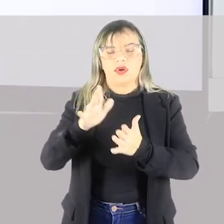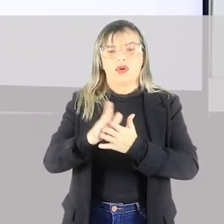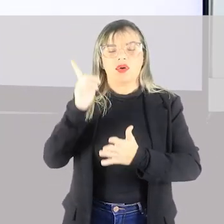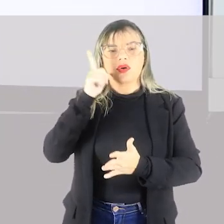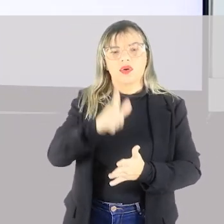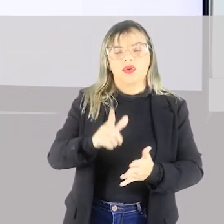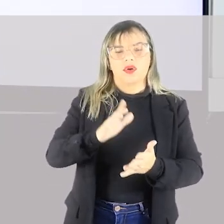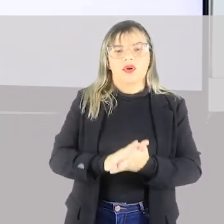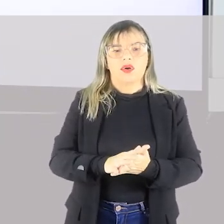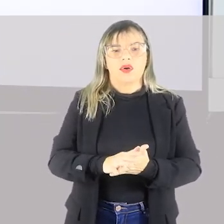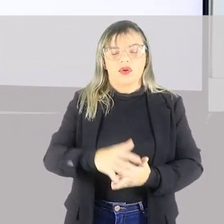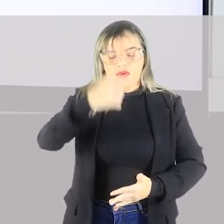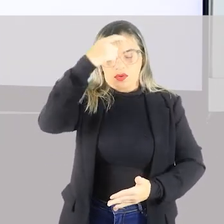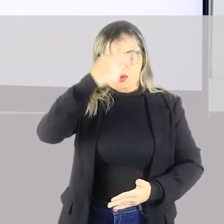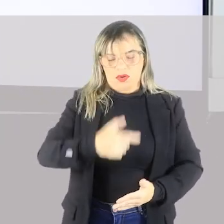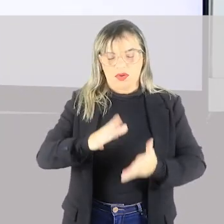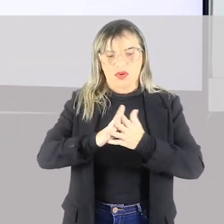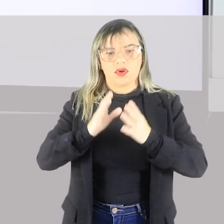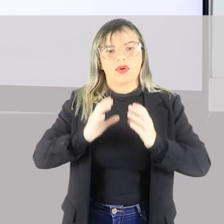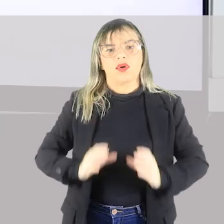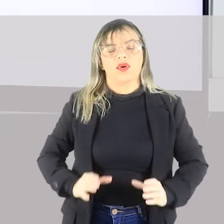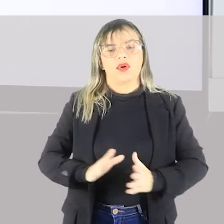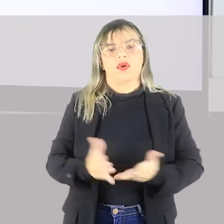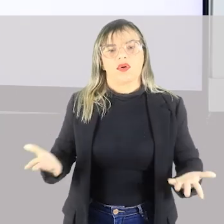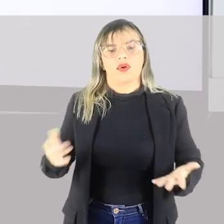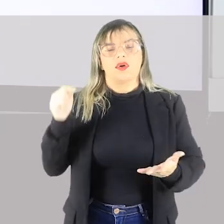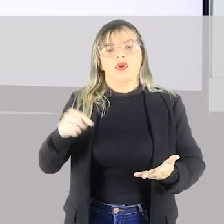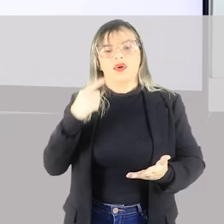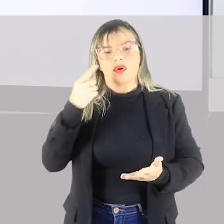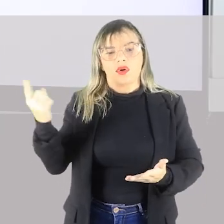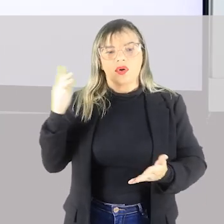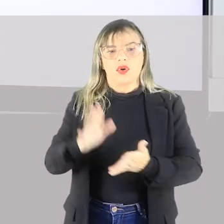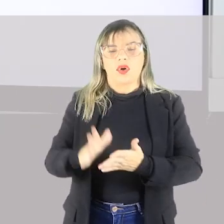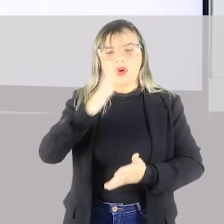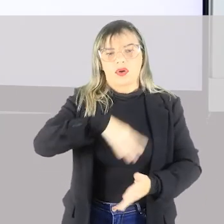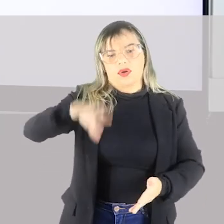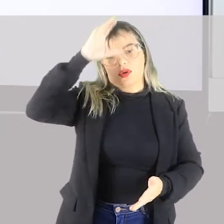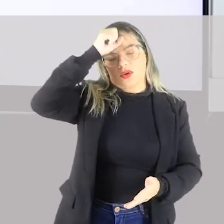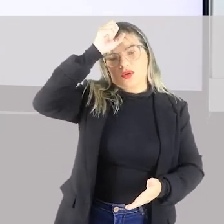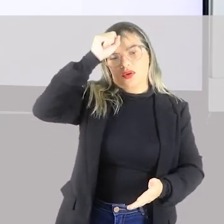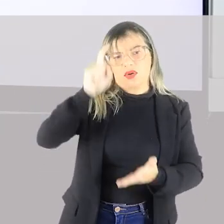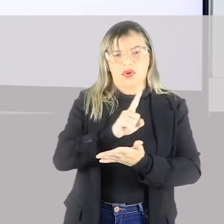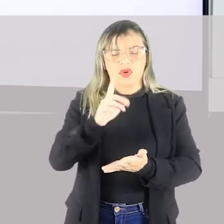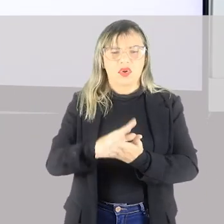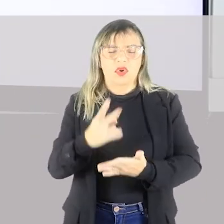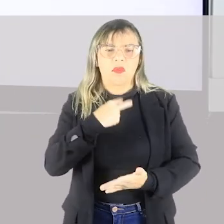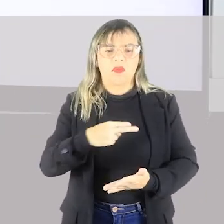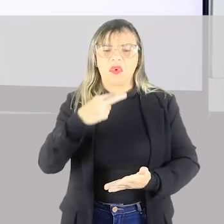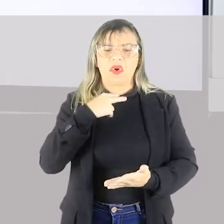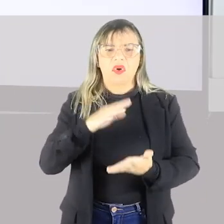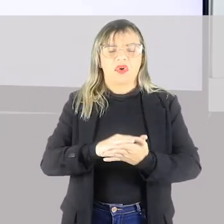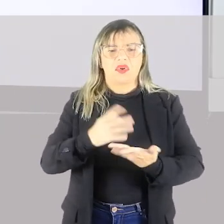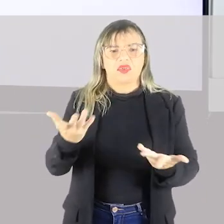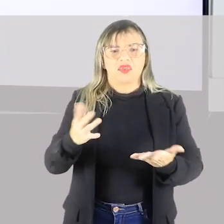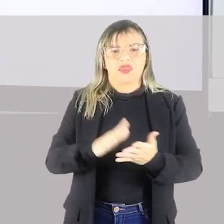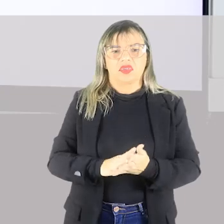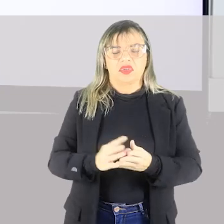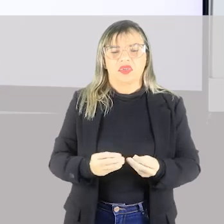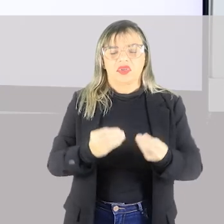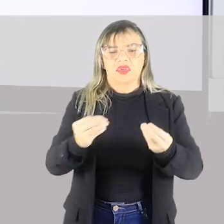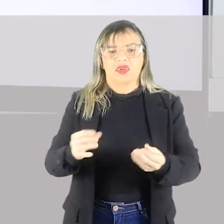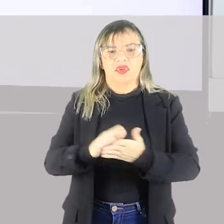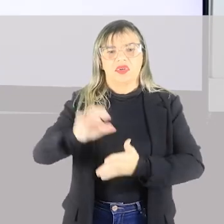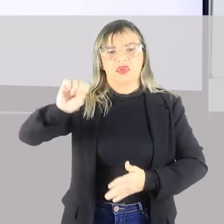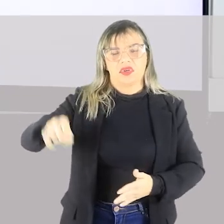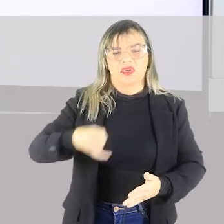efetivação da cidadania. Por isso que o conhecimento é algo inegociável. Então essa oportunidade que tu está tendo como